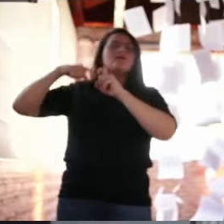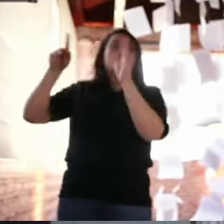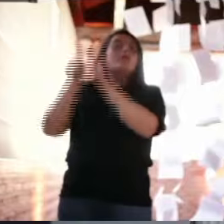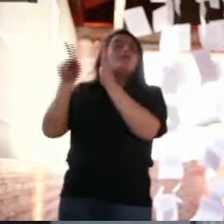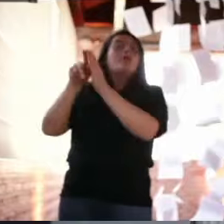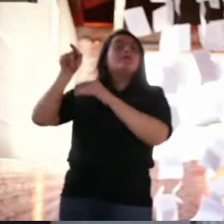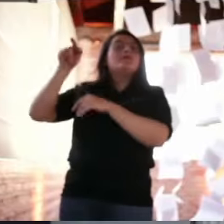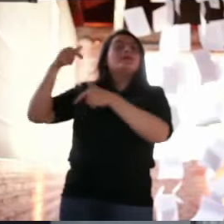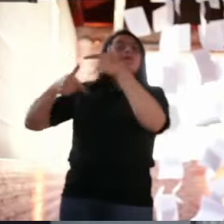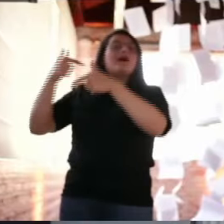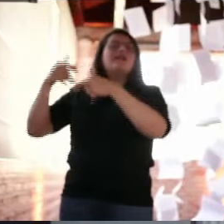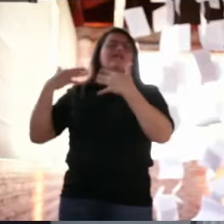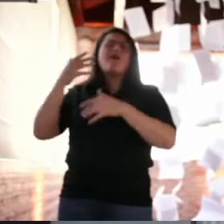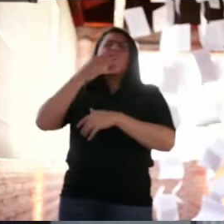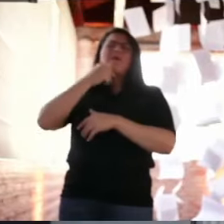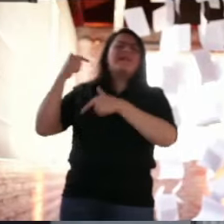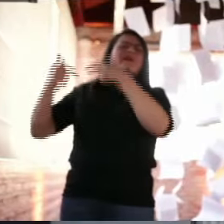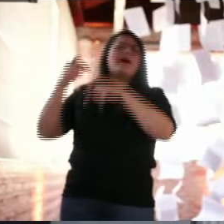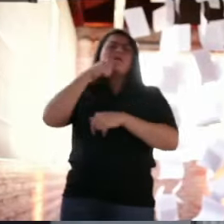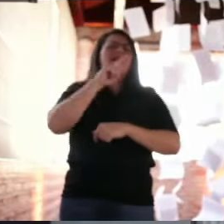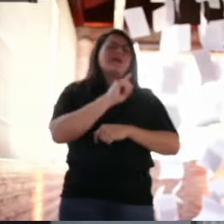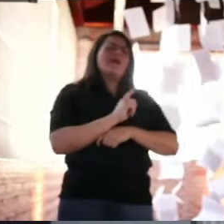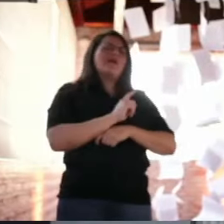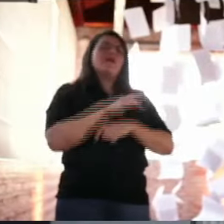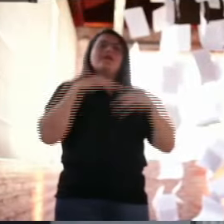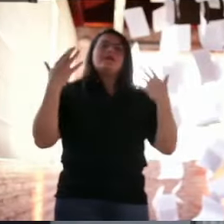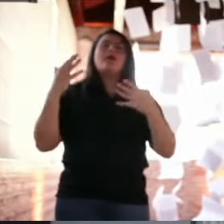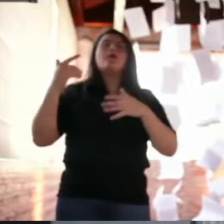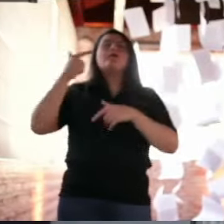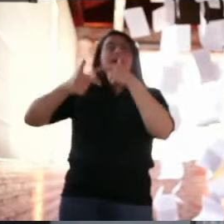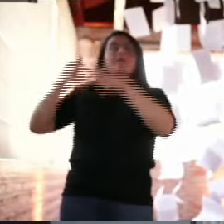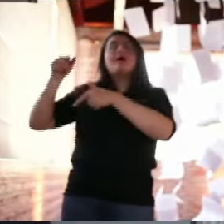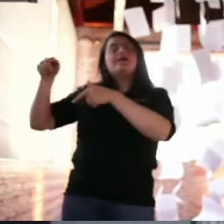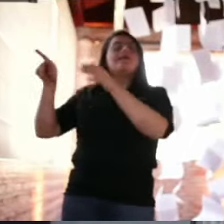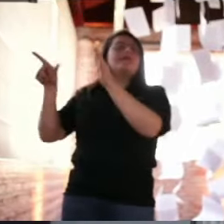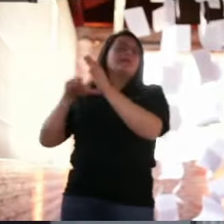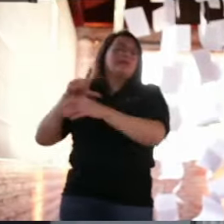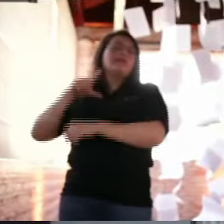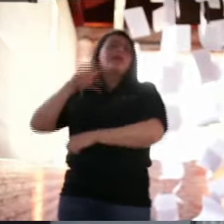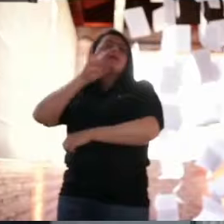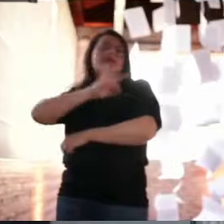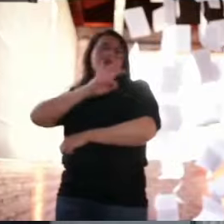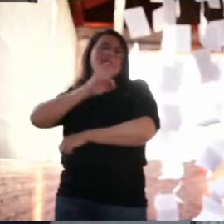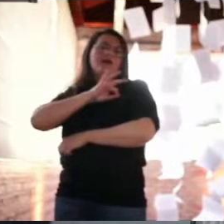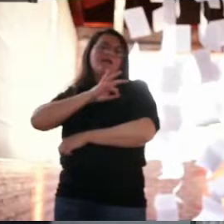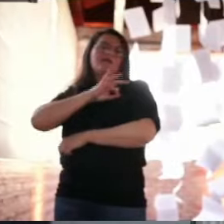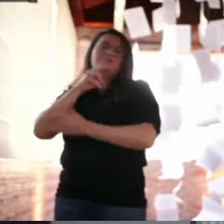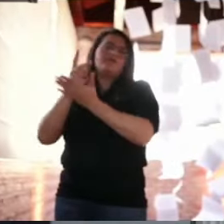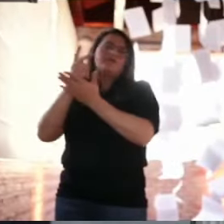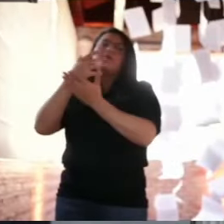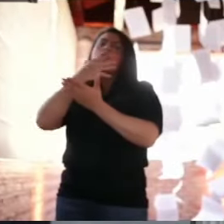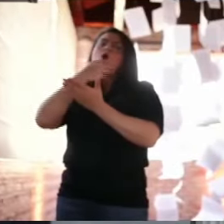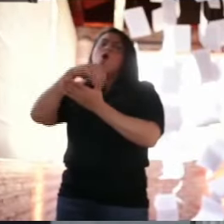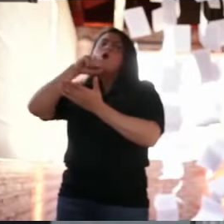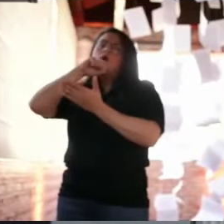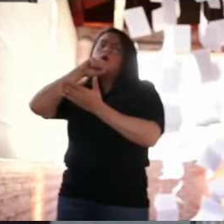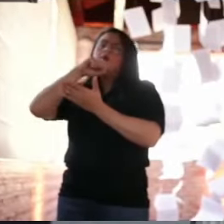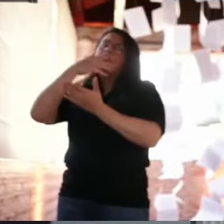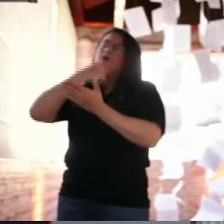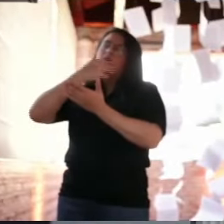considerado trabalho e outro não então é curioso Então esse outro trabalho eu trabalho remunerado que é o que o homem provedor traria